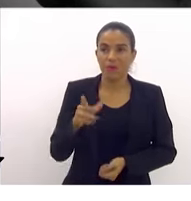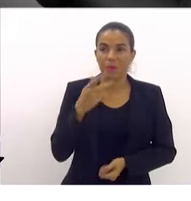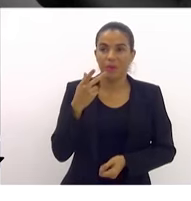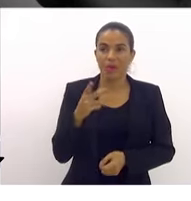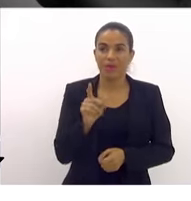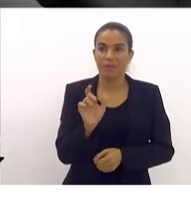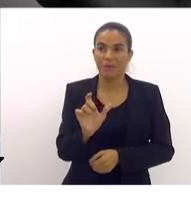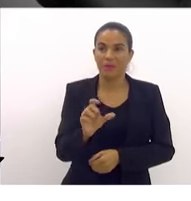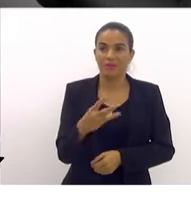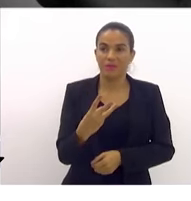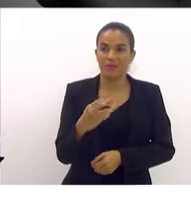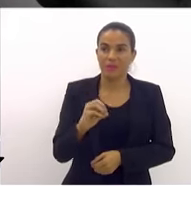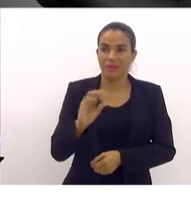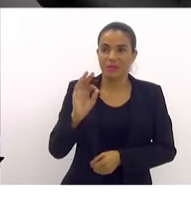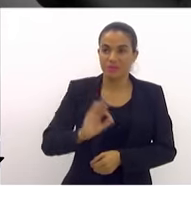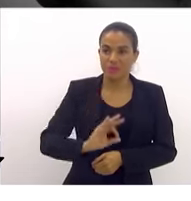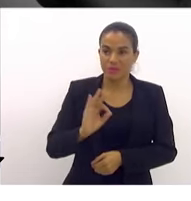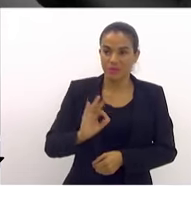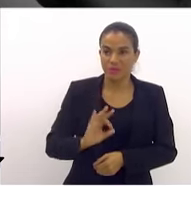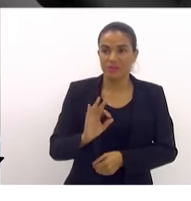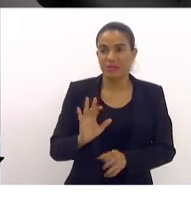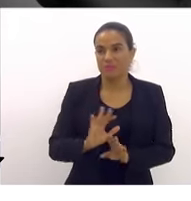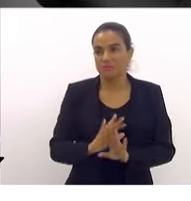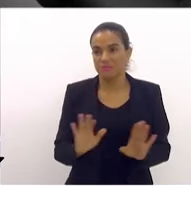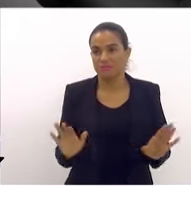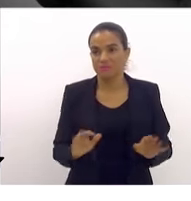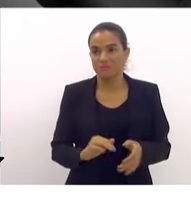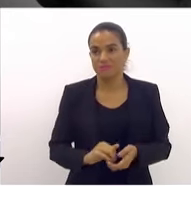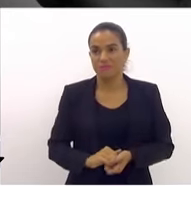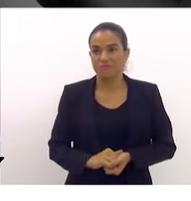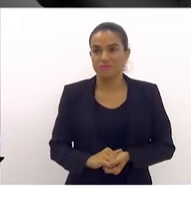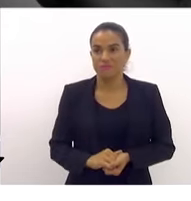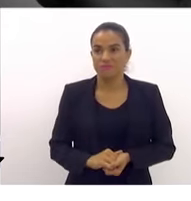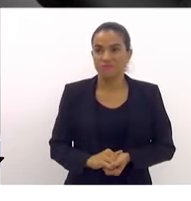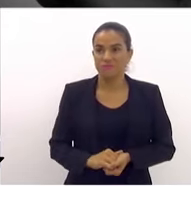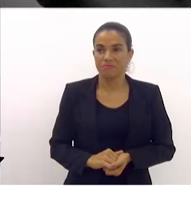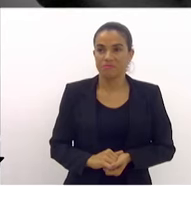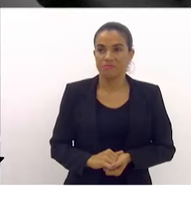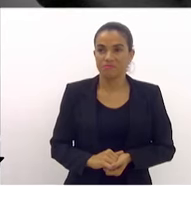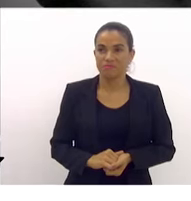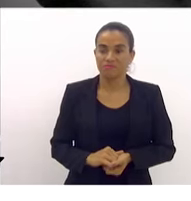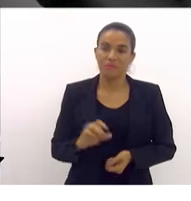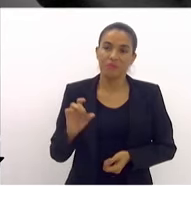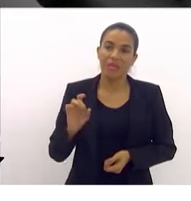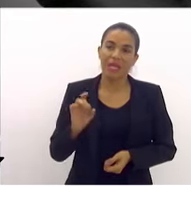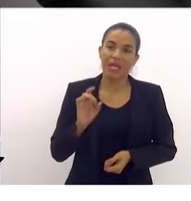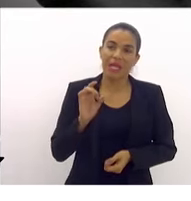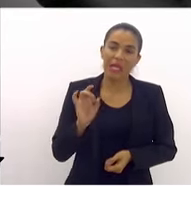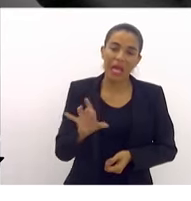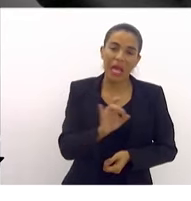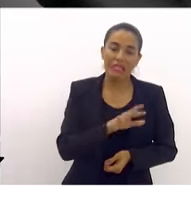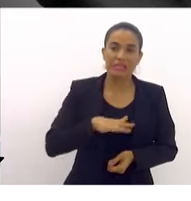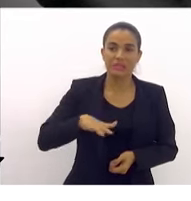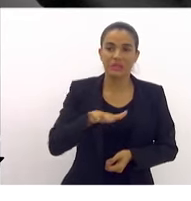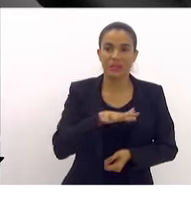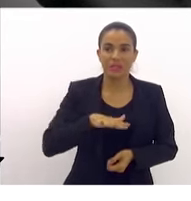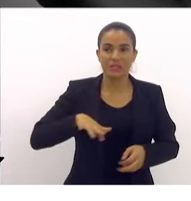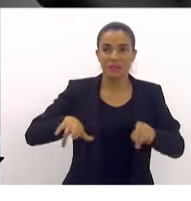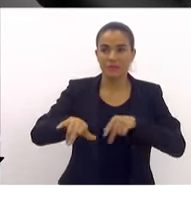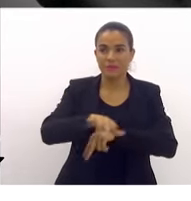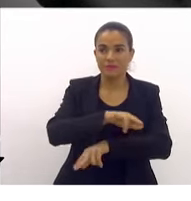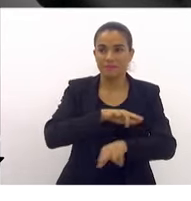Se tivesse dito assim, guardar determinada proporção, até cada caso é um caso, mas, de qualquer jeito, não,